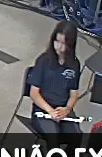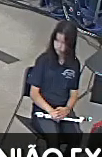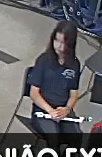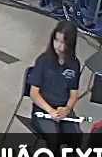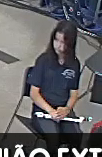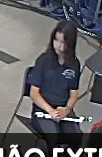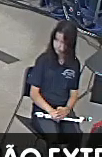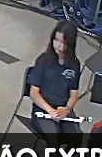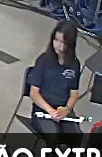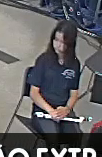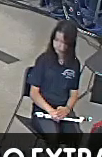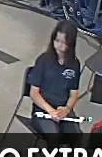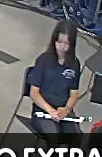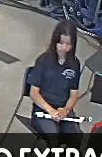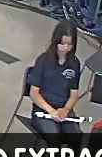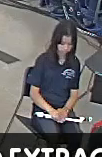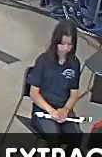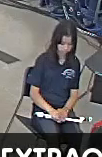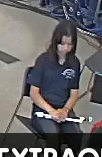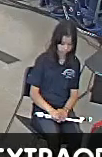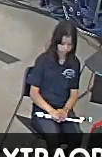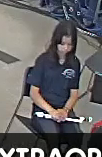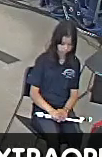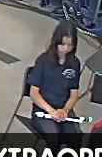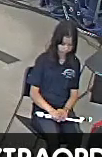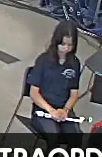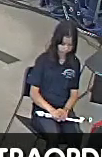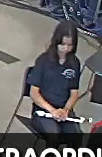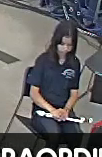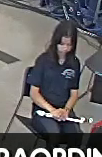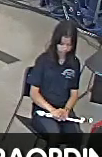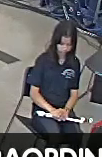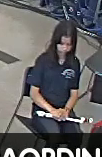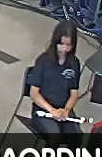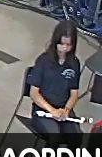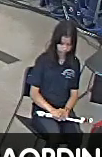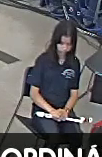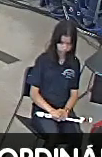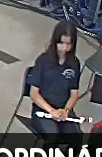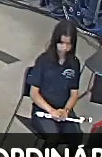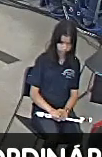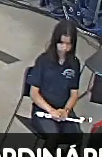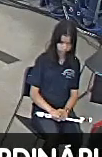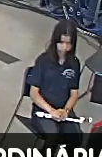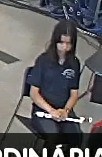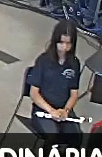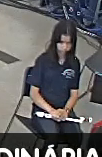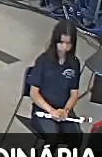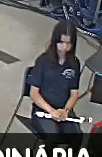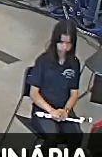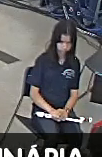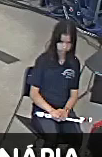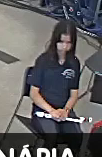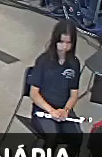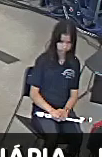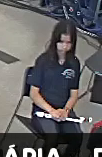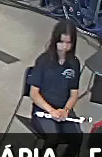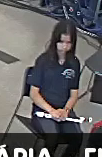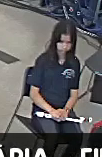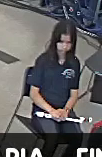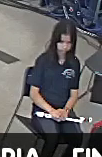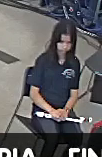ao virem para o Brasil, elas não vieram para aqui buscando uma autorrealização. Pelo contrário,